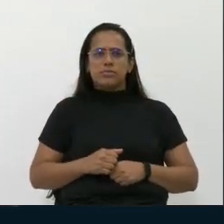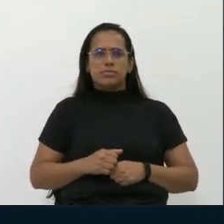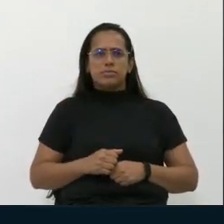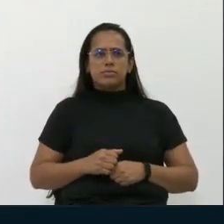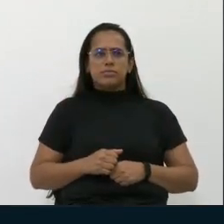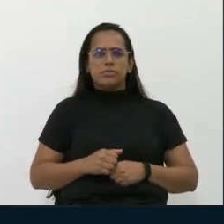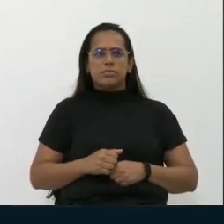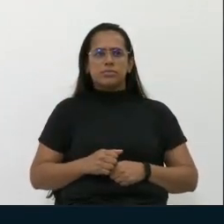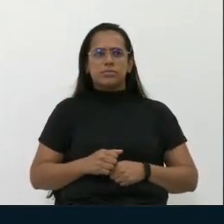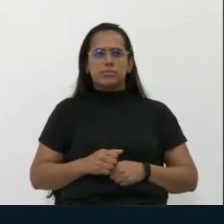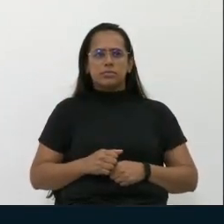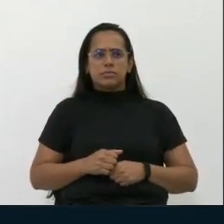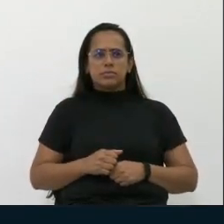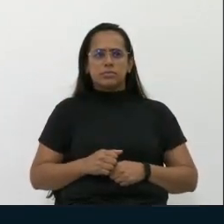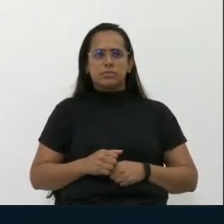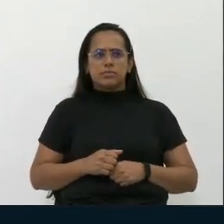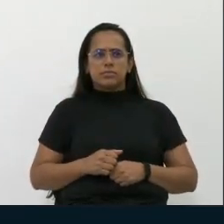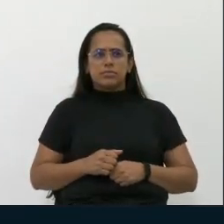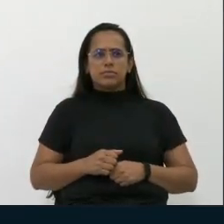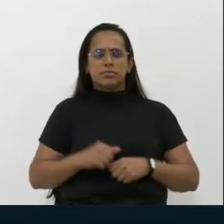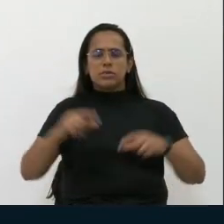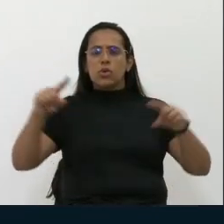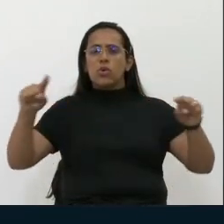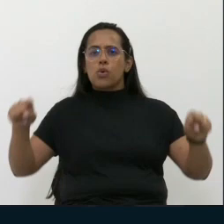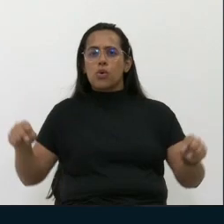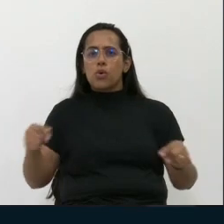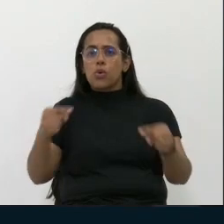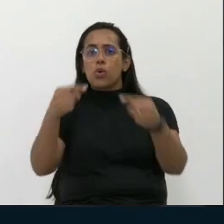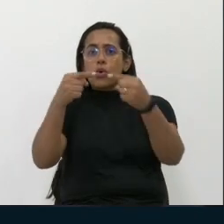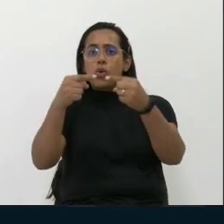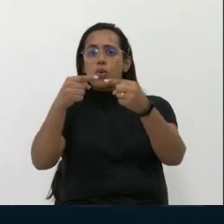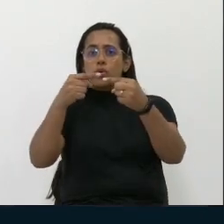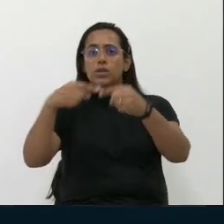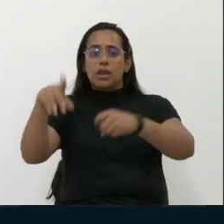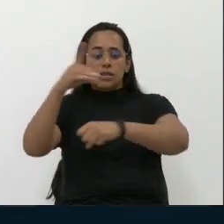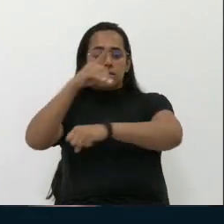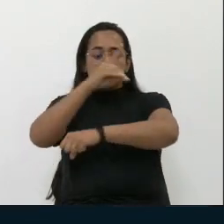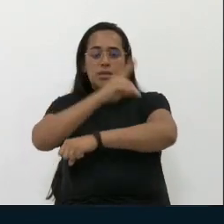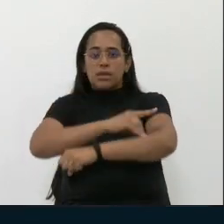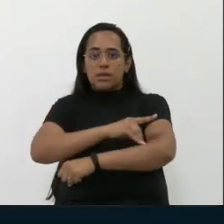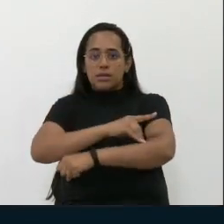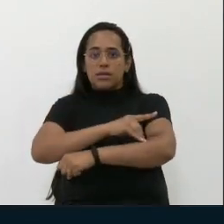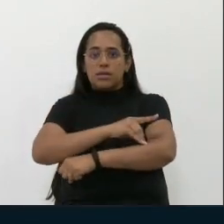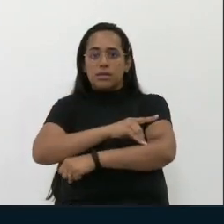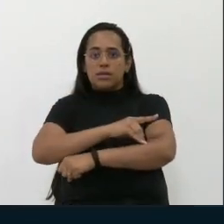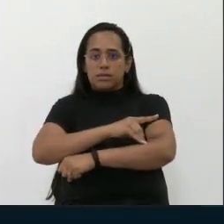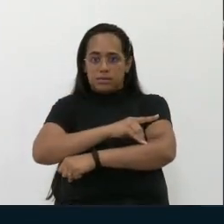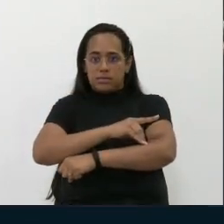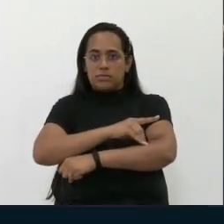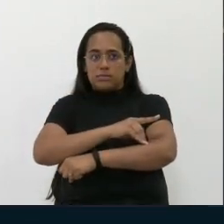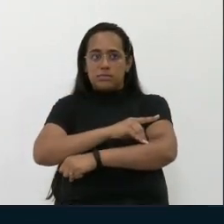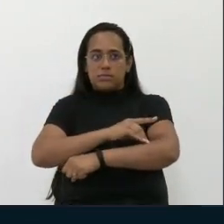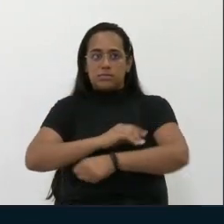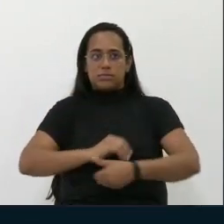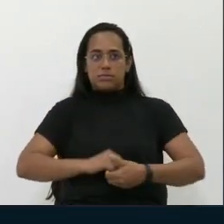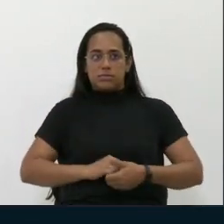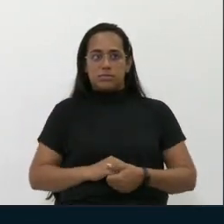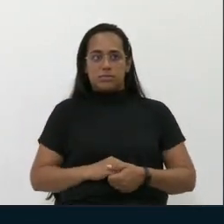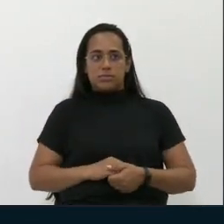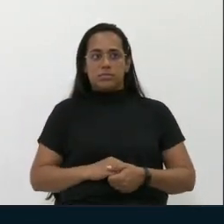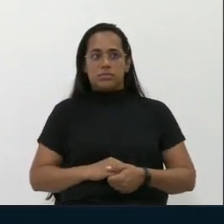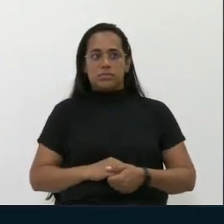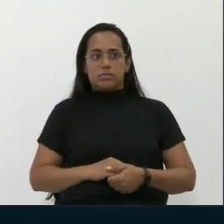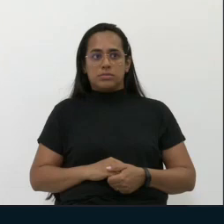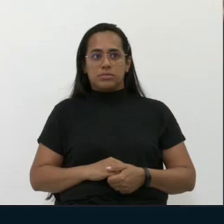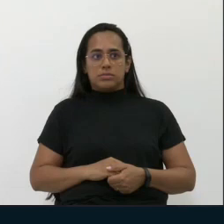Oi? Contra a dengue. Lutar para que a dengue não leve mais vidas. Vereador.